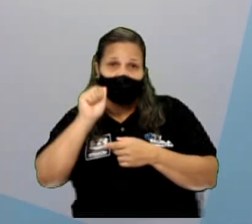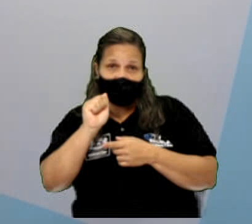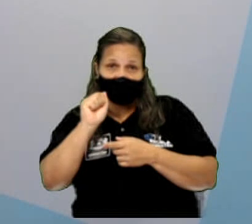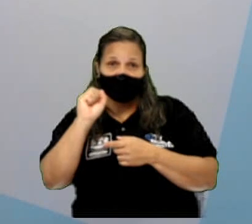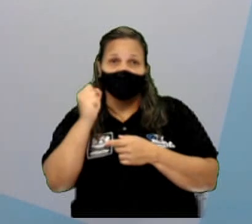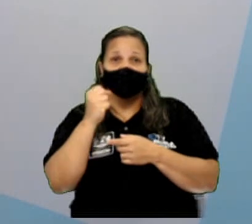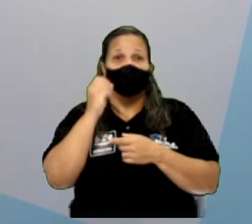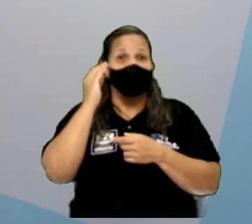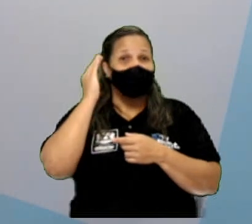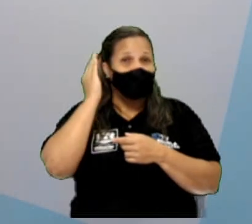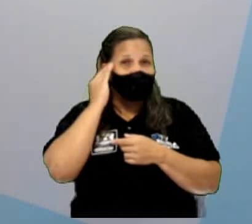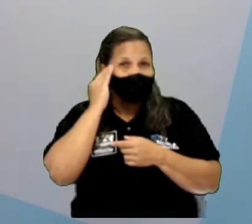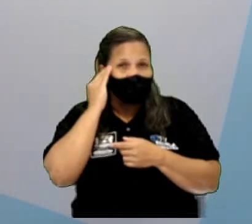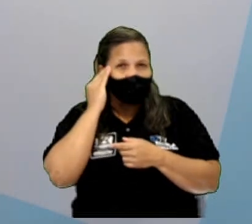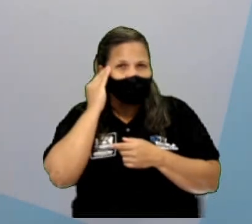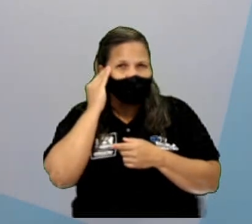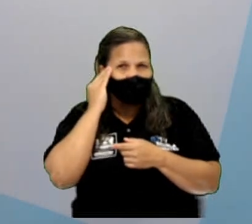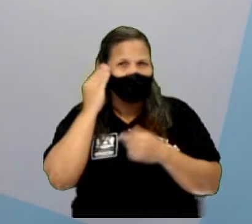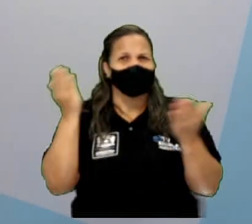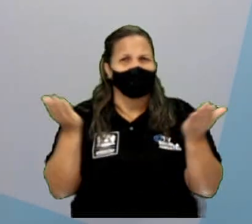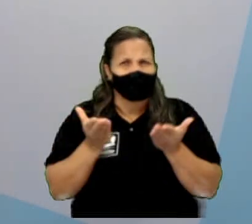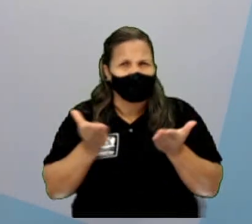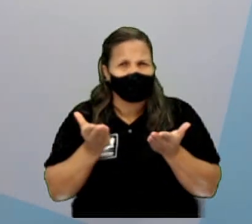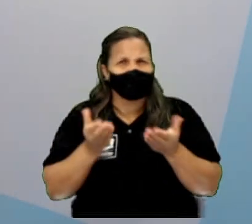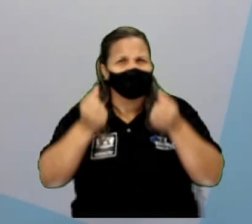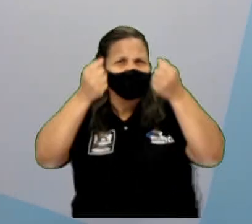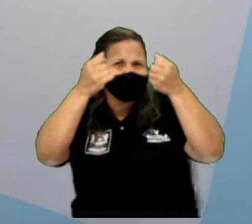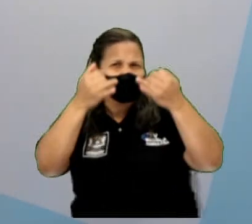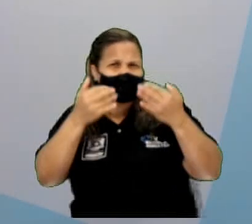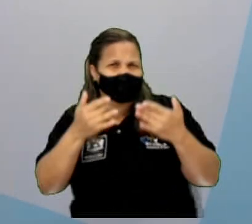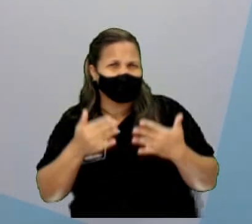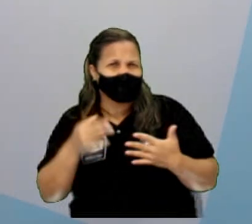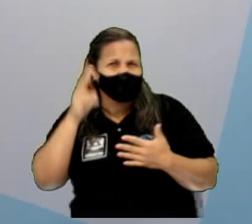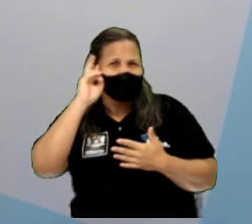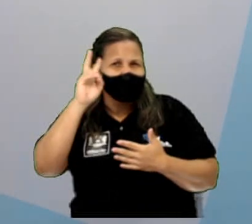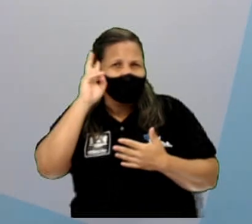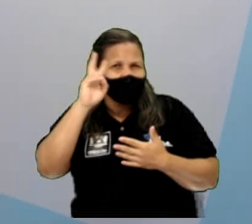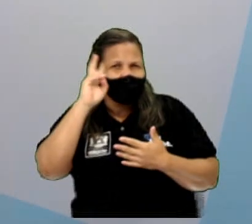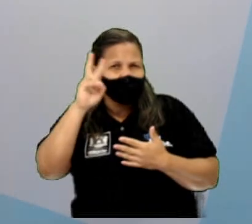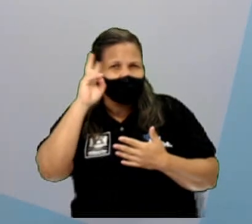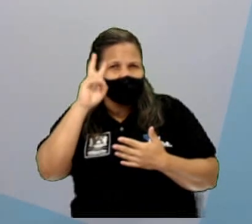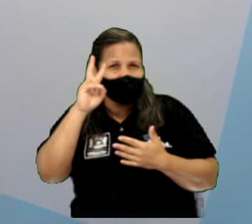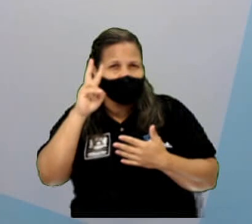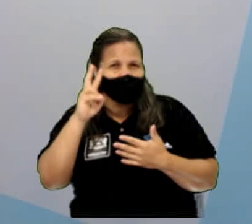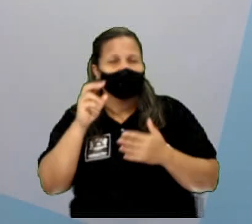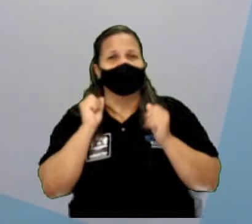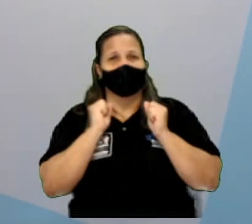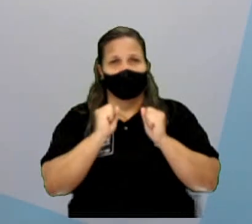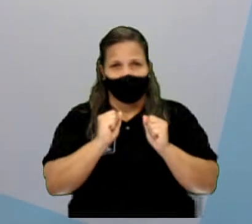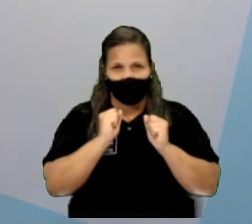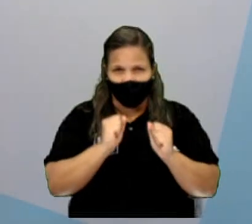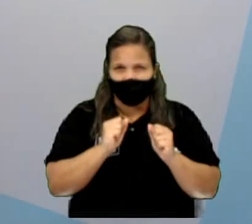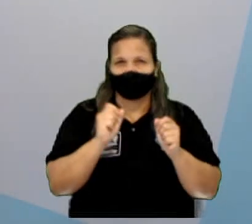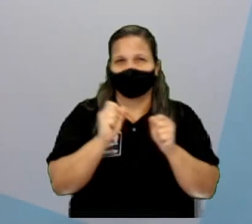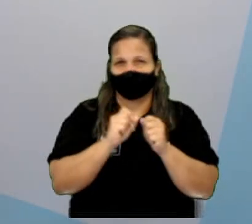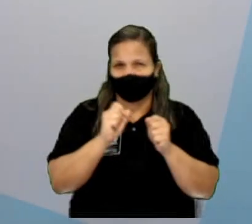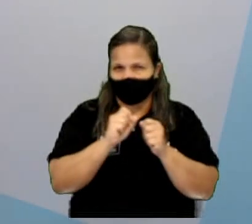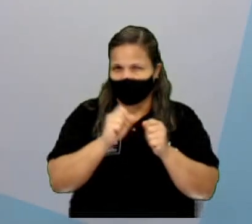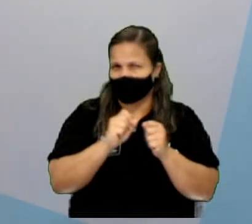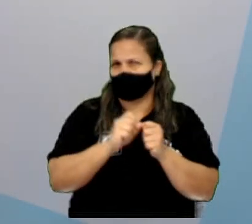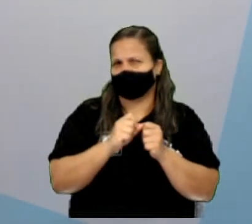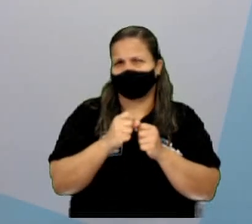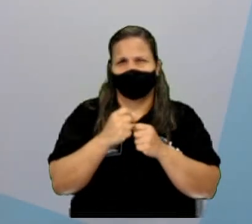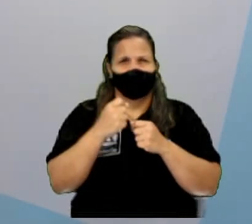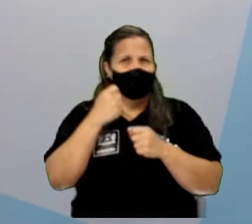dei anteriormente, da jogadora de rugby e do tenista, lembram? Pronto. Vocês podem fazer isso com mais de um esporte, com mais de um